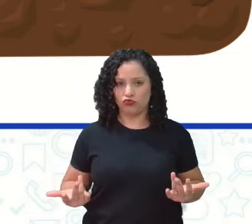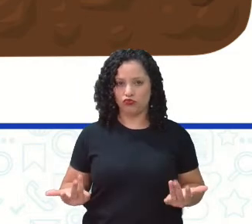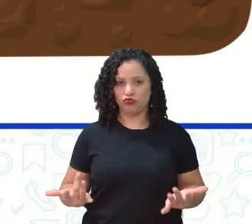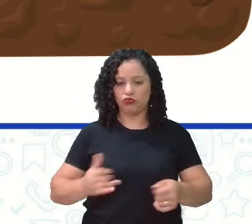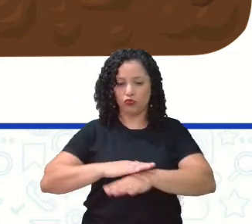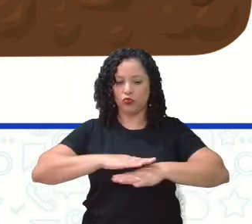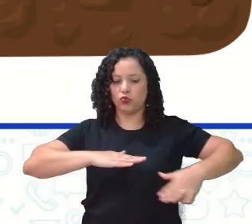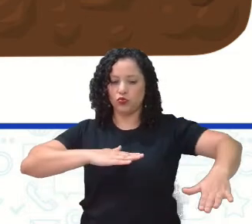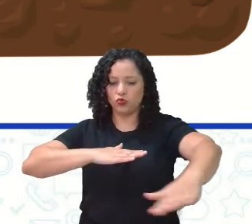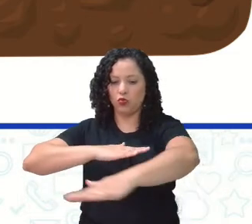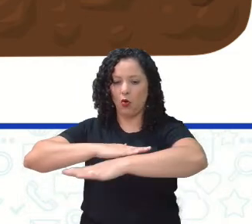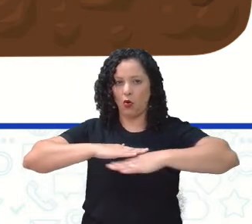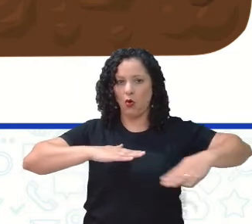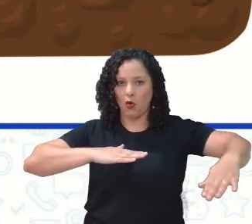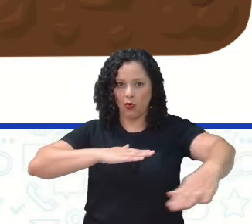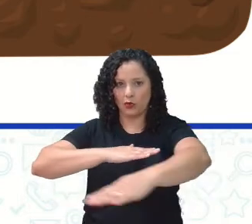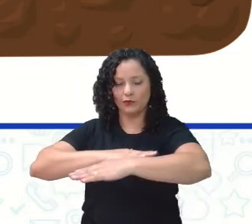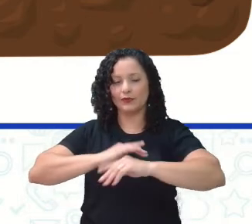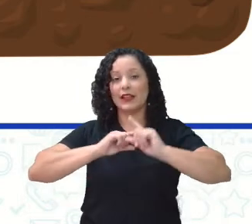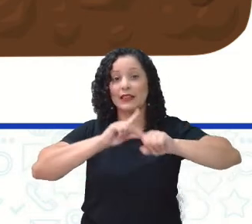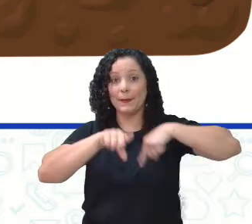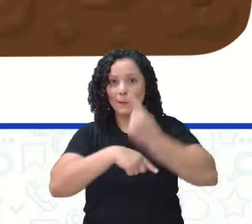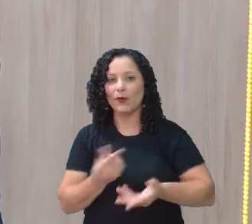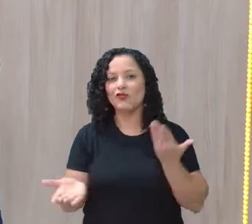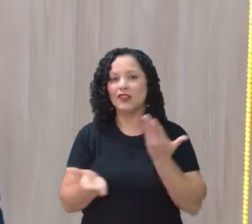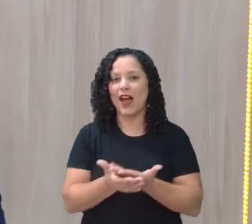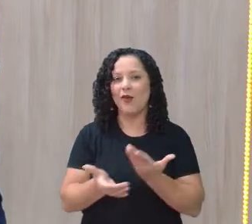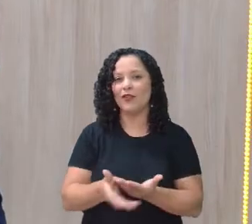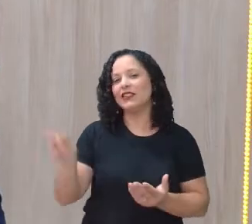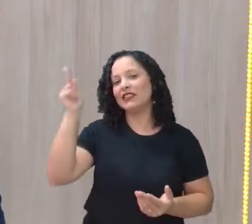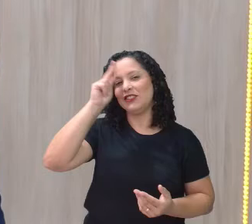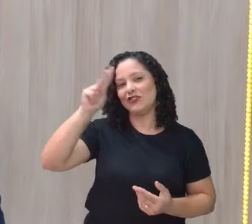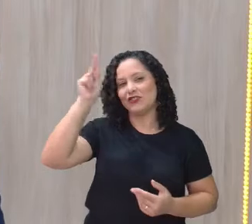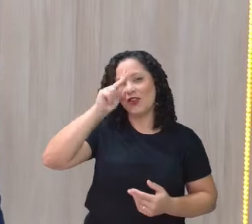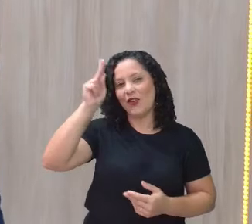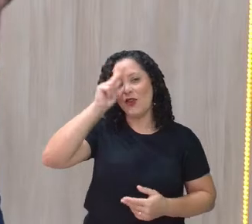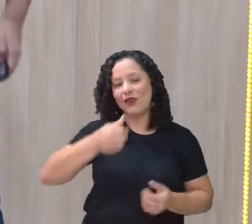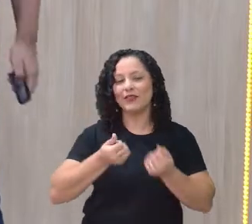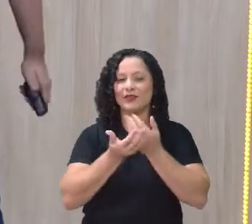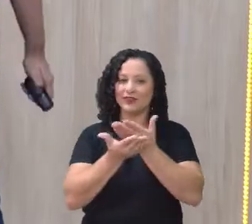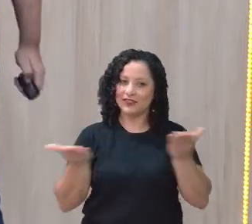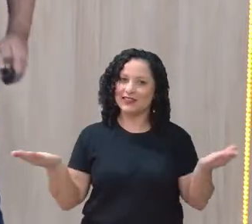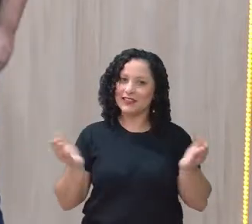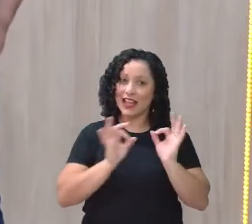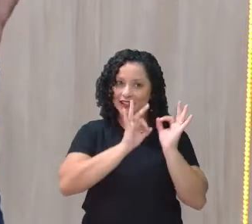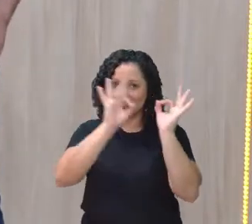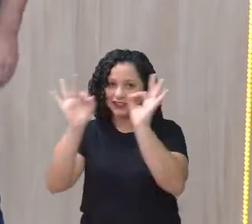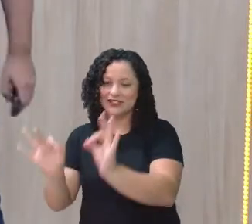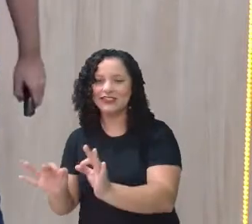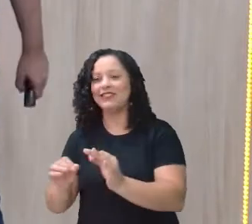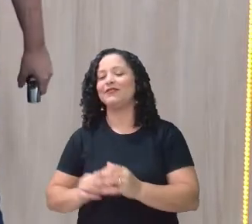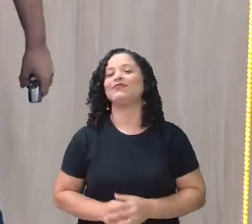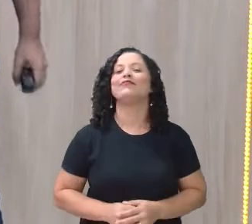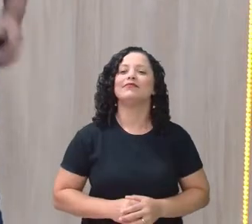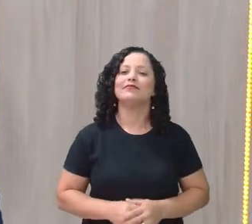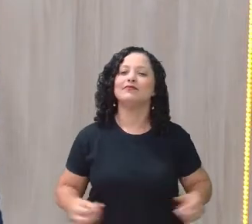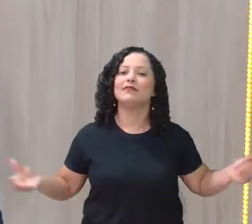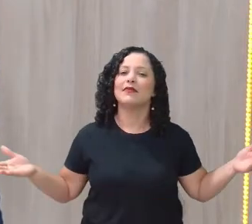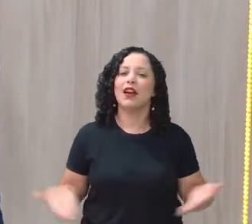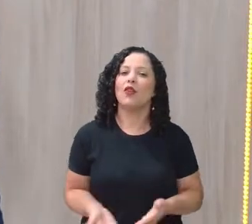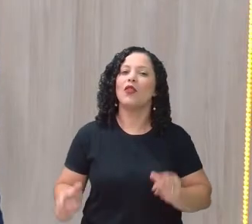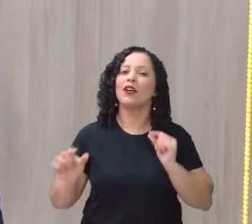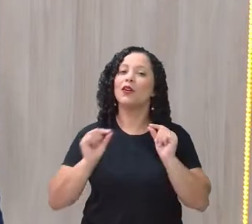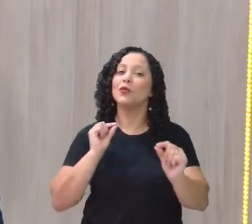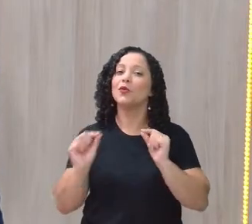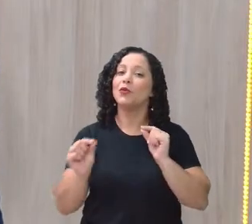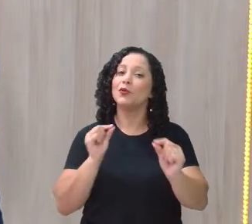está por ali. Daqui a pouco vem uma aula fantástica de História na sua tela. Aí vem agora mais um